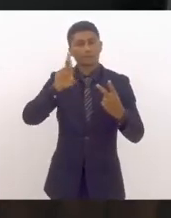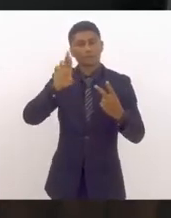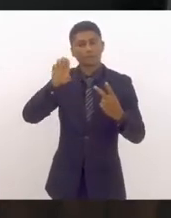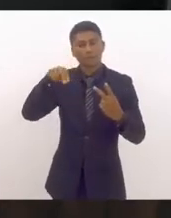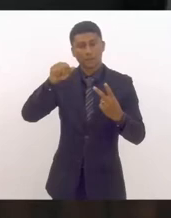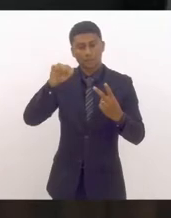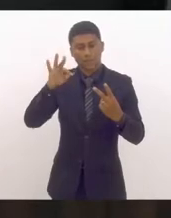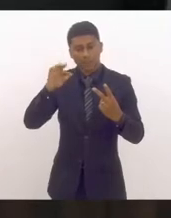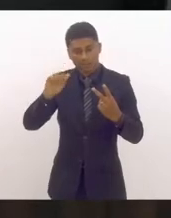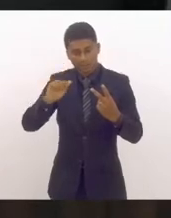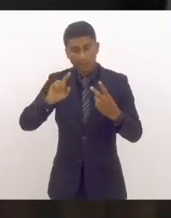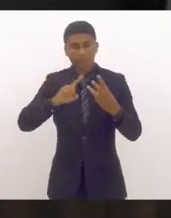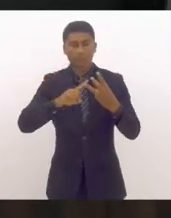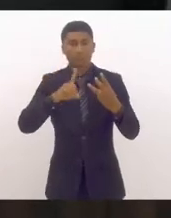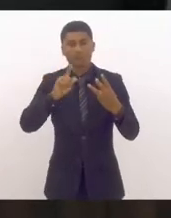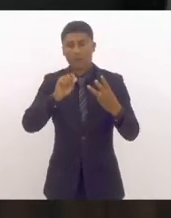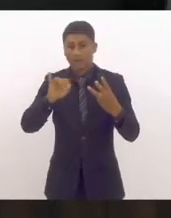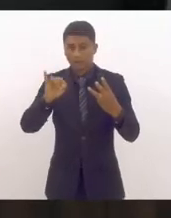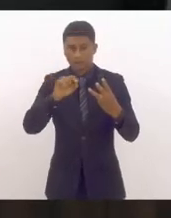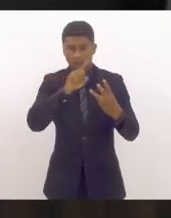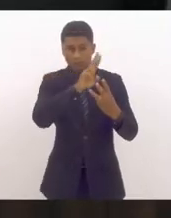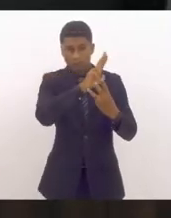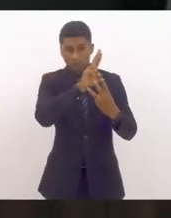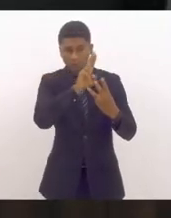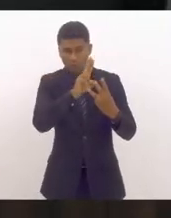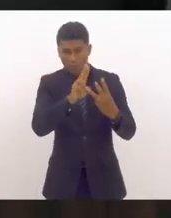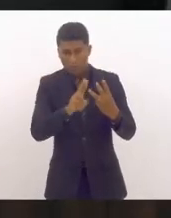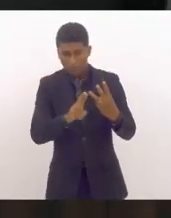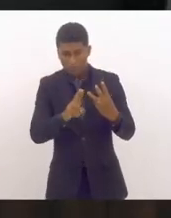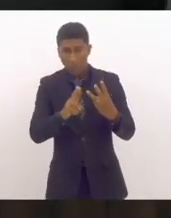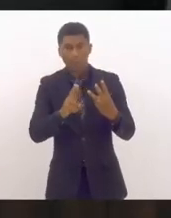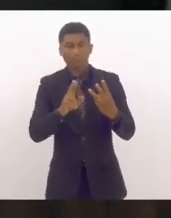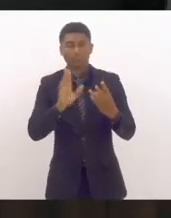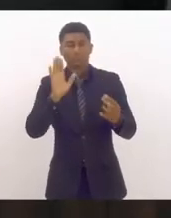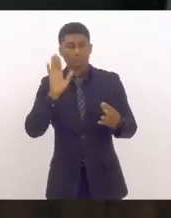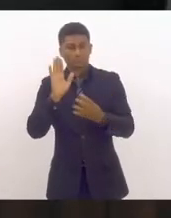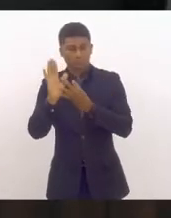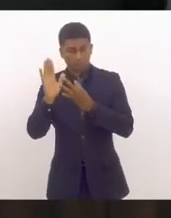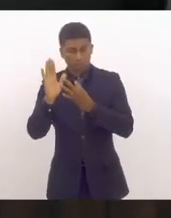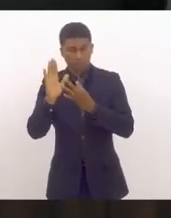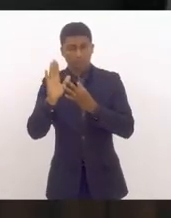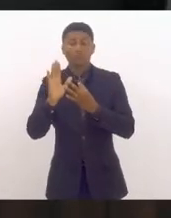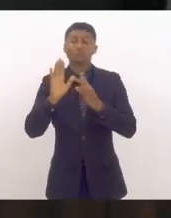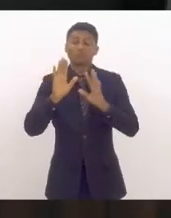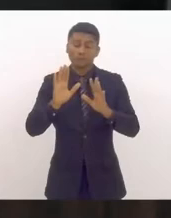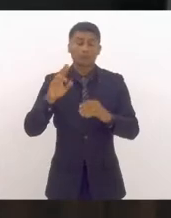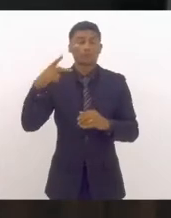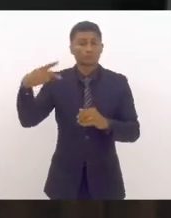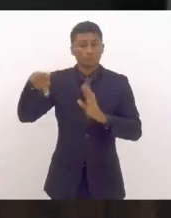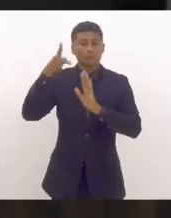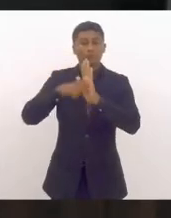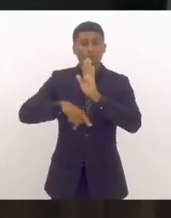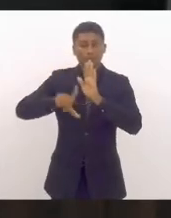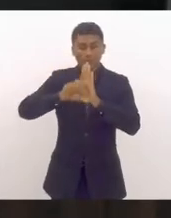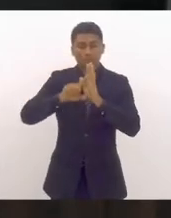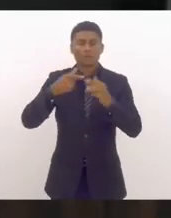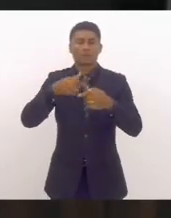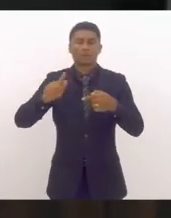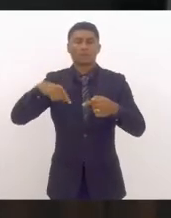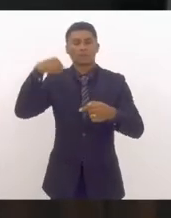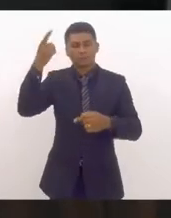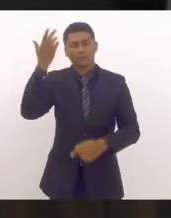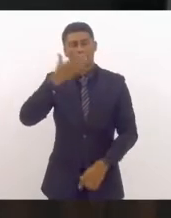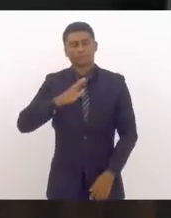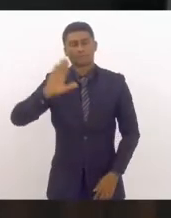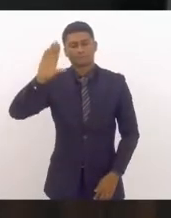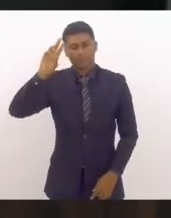Ok, isso a princípio, para começarmos a conversar. E em relação ao dele, na próxima semana me comprometo na